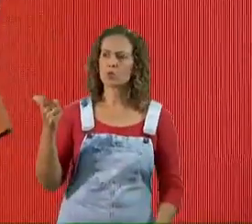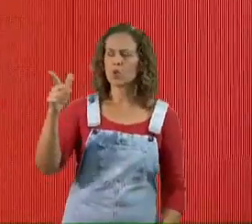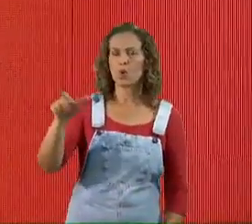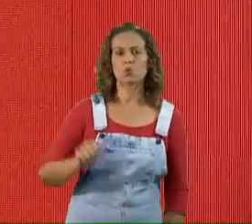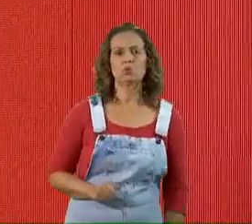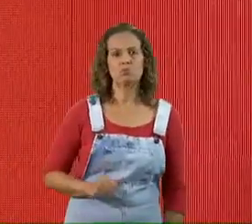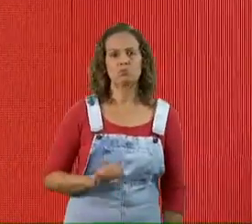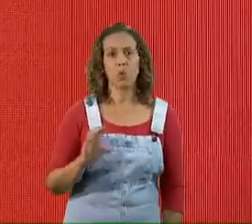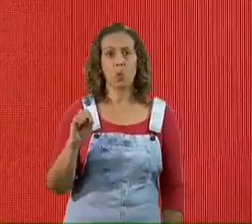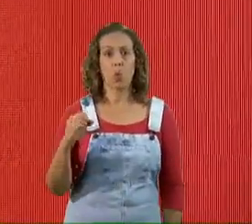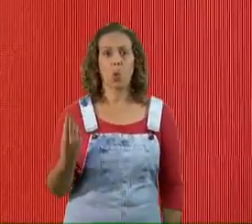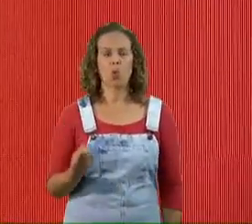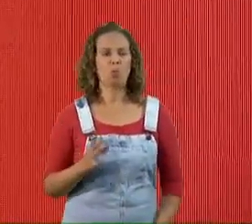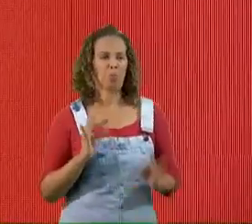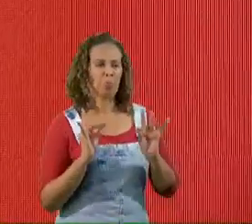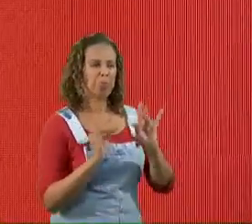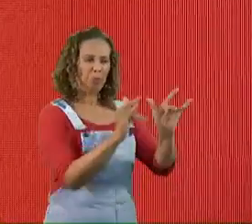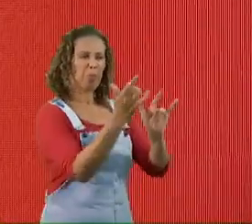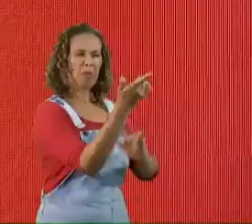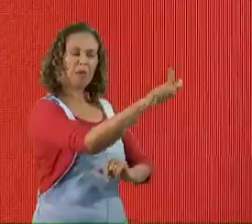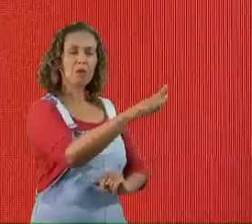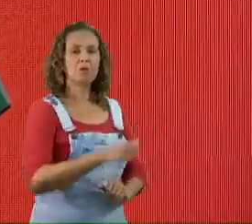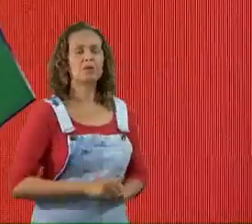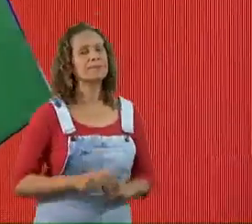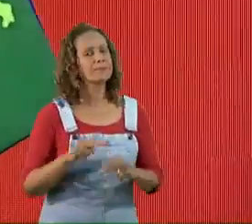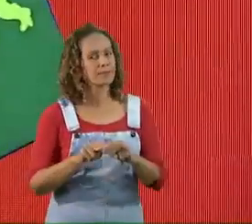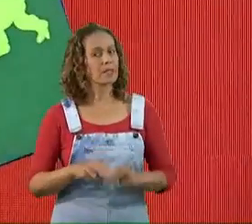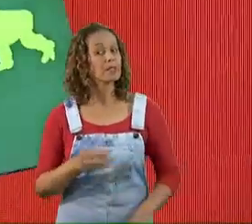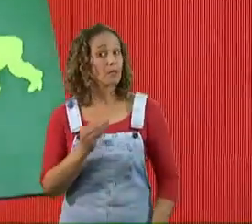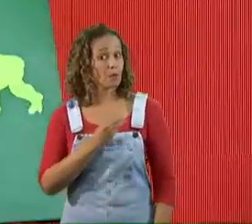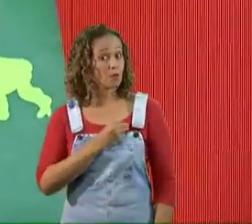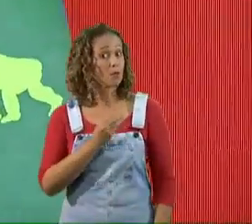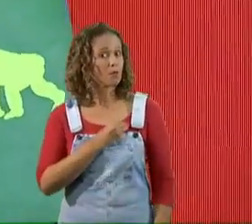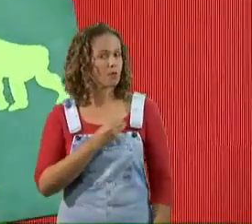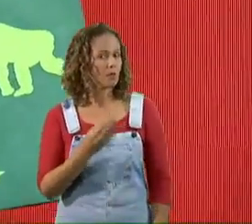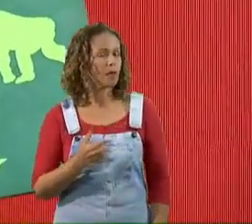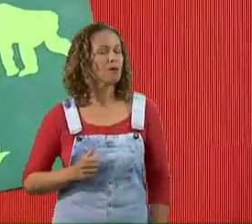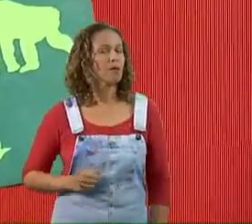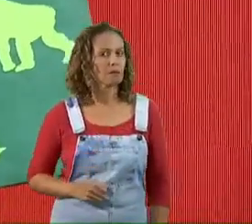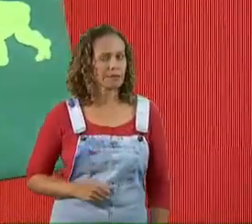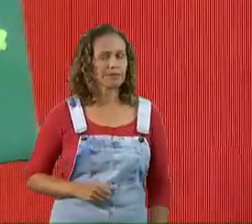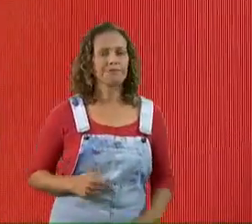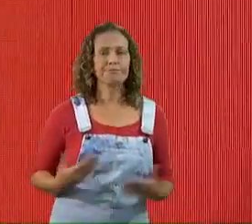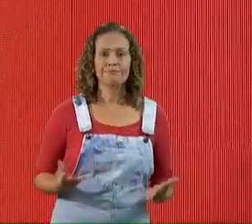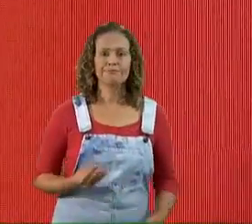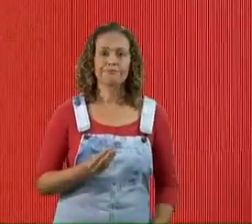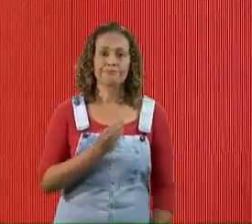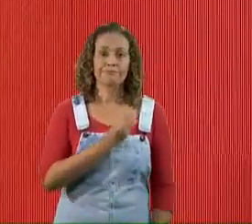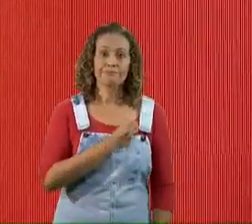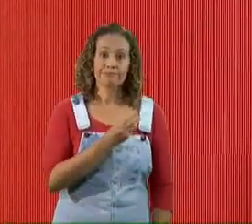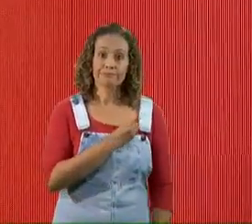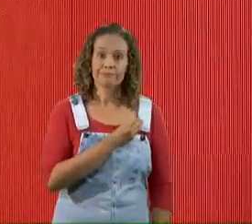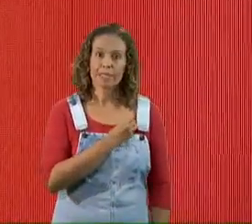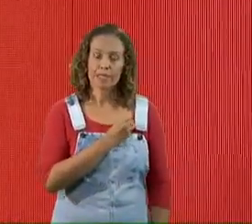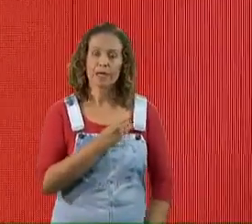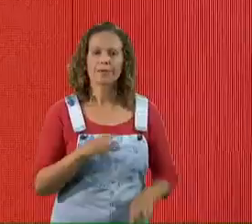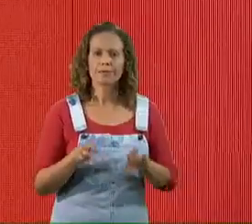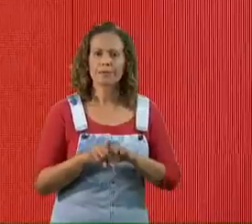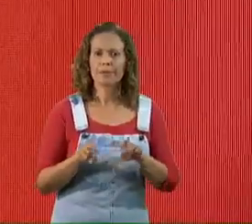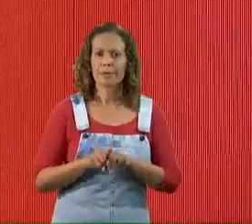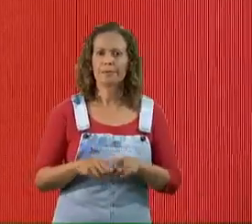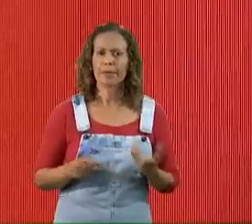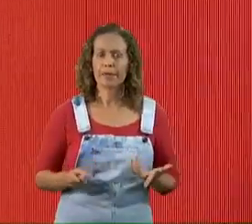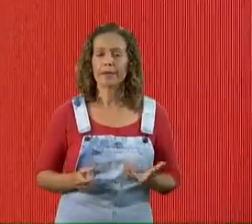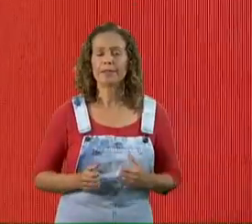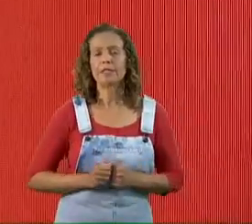outra. Isso tudo foi o pecado que fez. O pecado fez o ser humano ficar contra a natureza